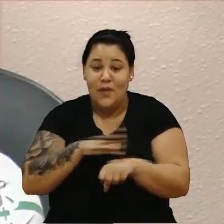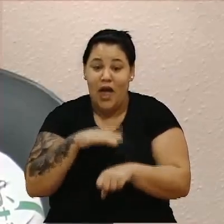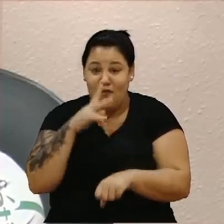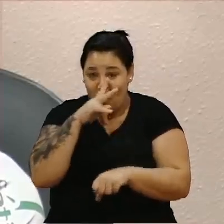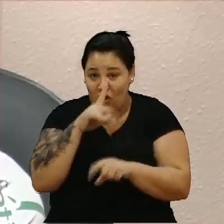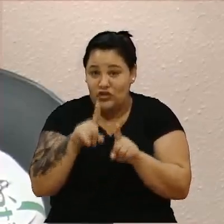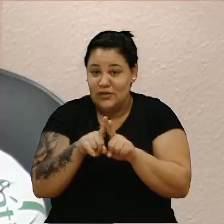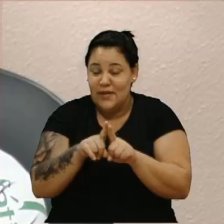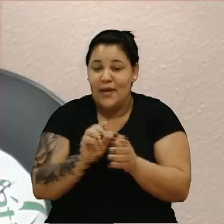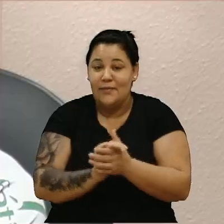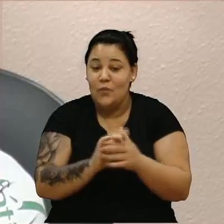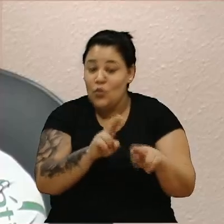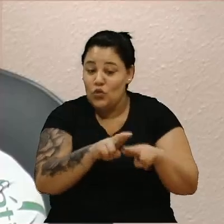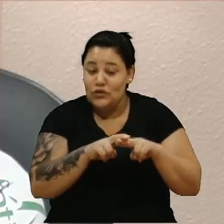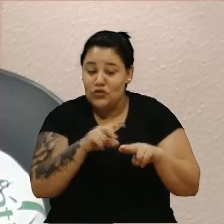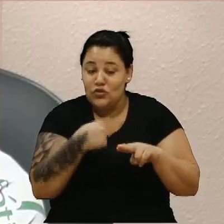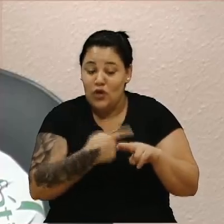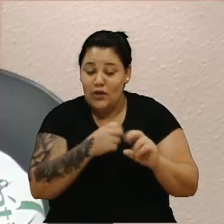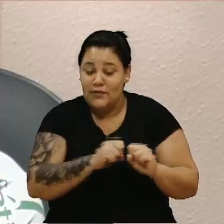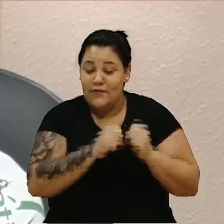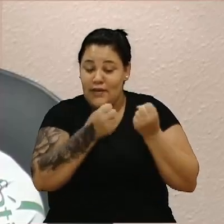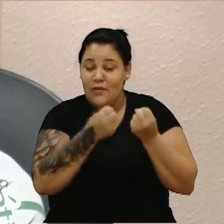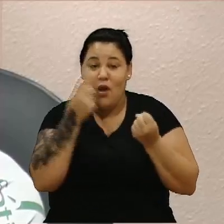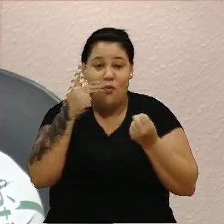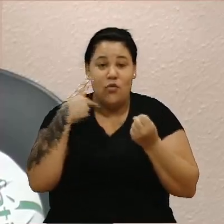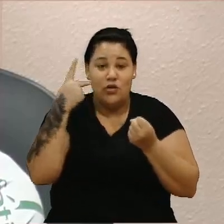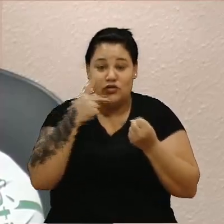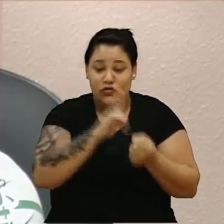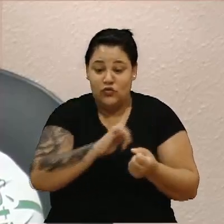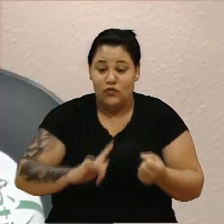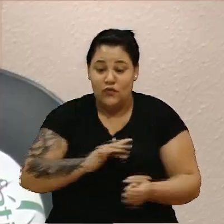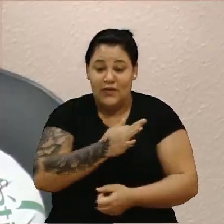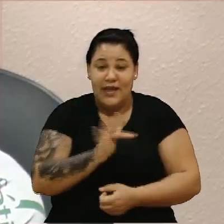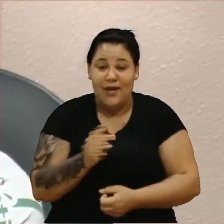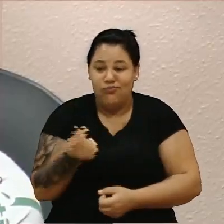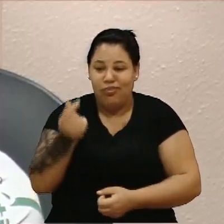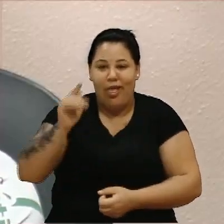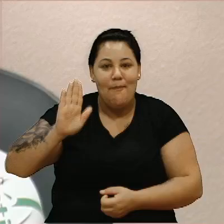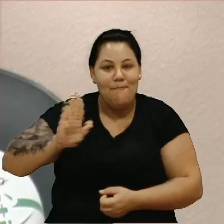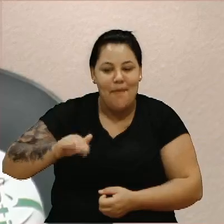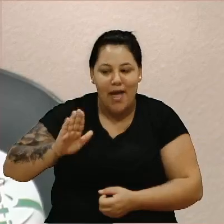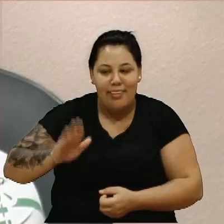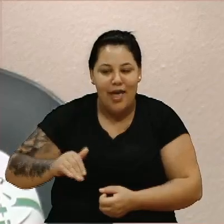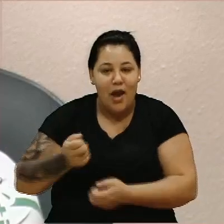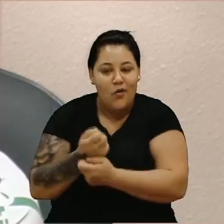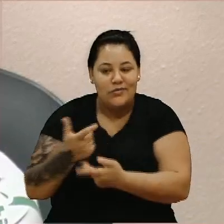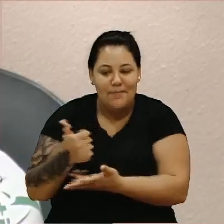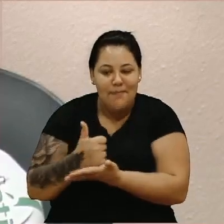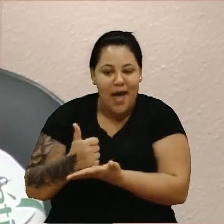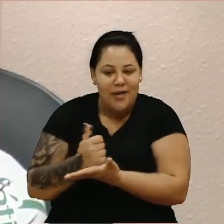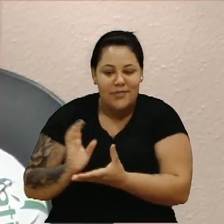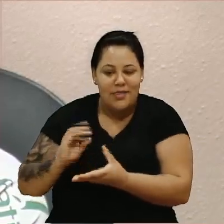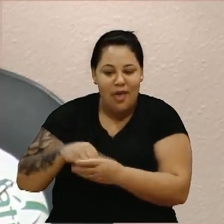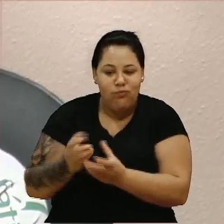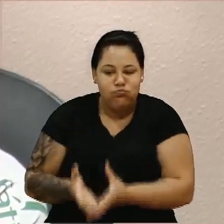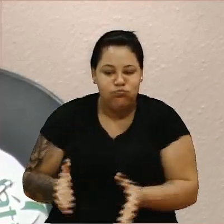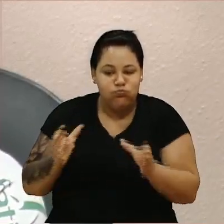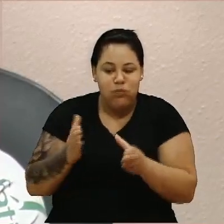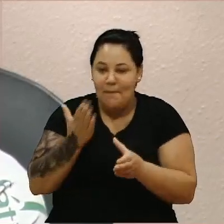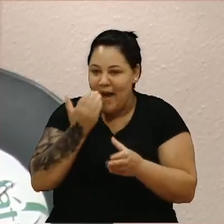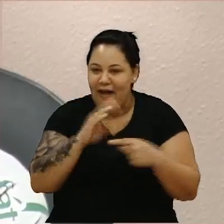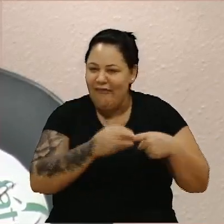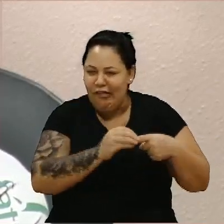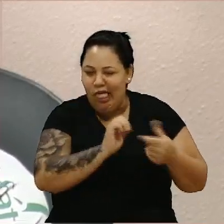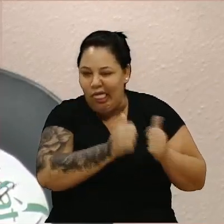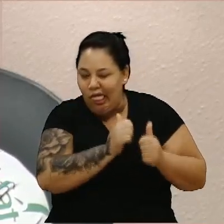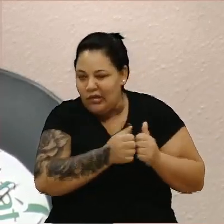fortalecidos. É por isso que a gente defende a política do governo federal de barateamento dos itens básicos da cesta básica. Então, todos esses